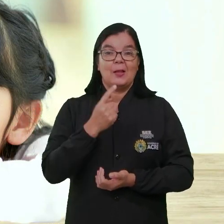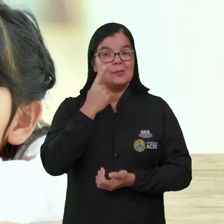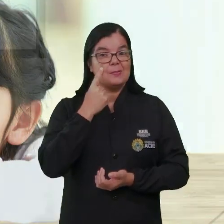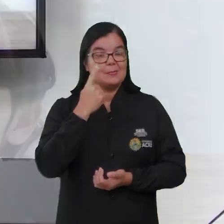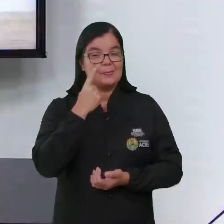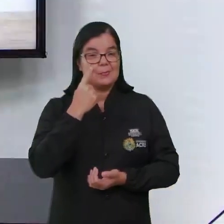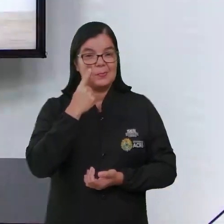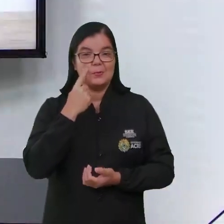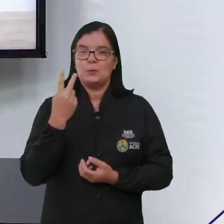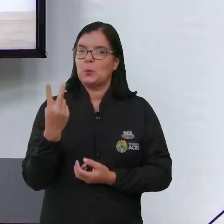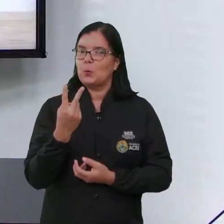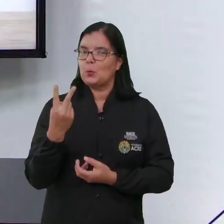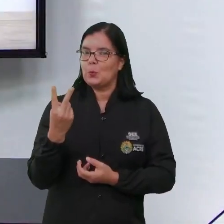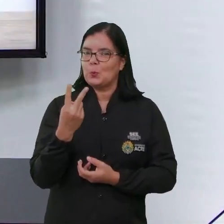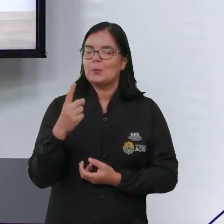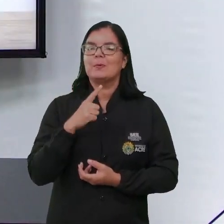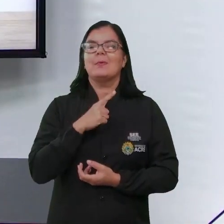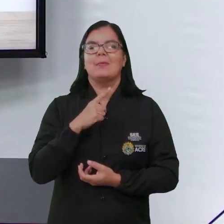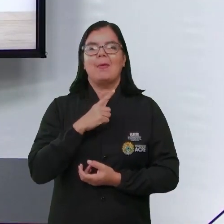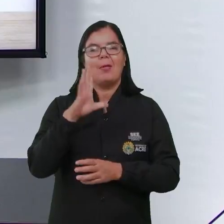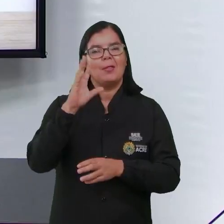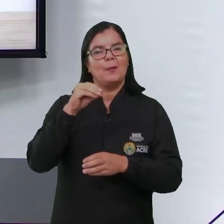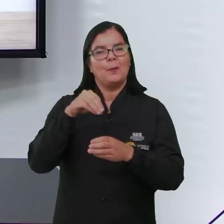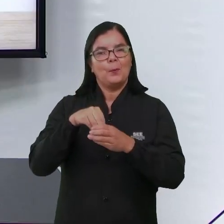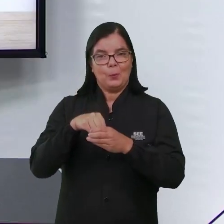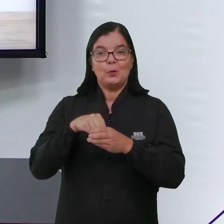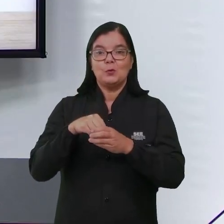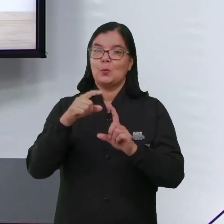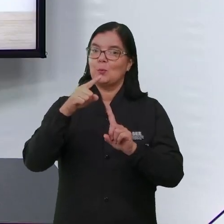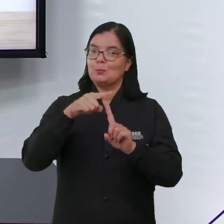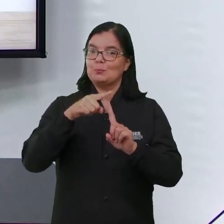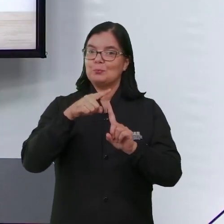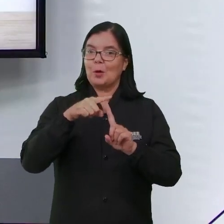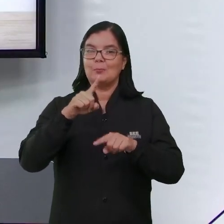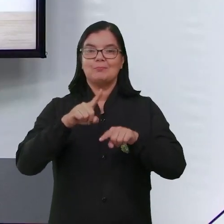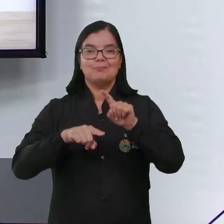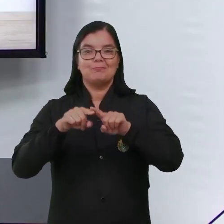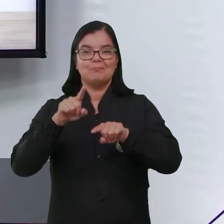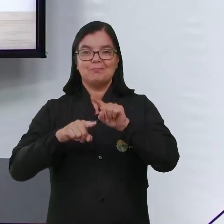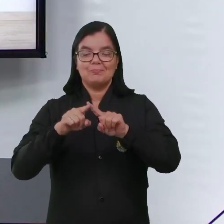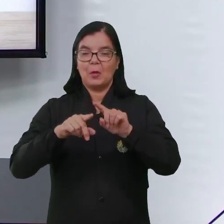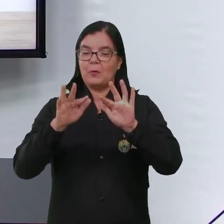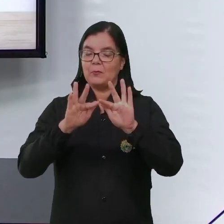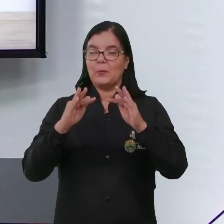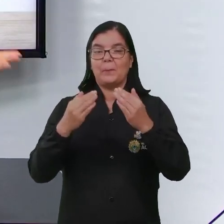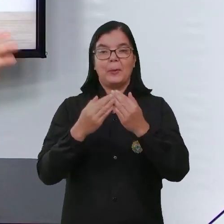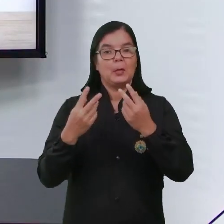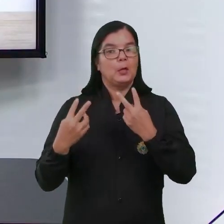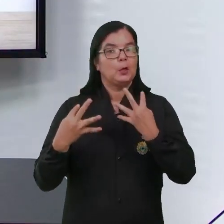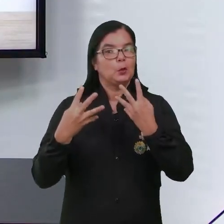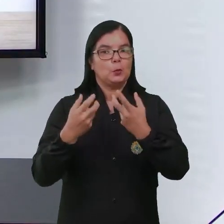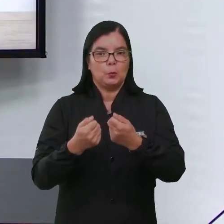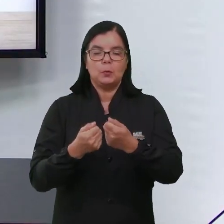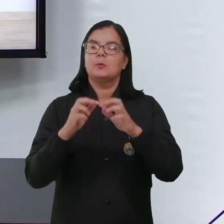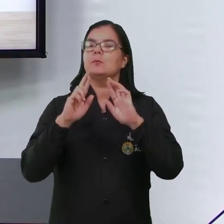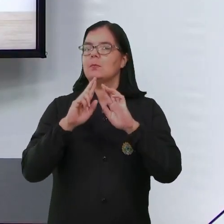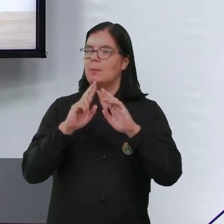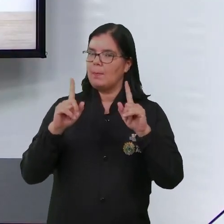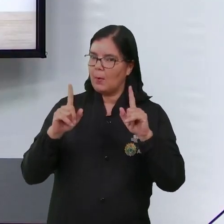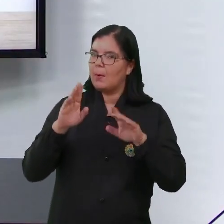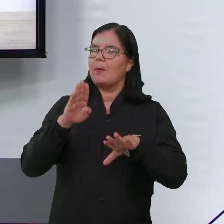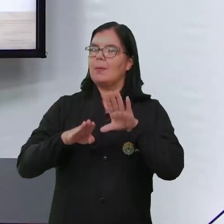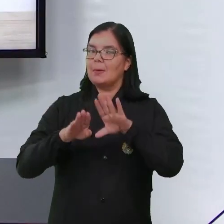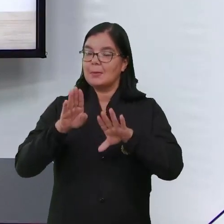Então, gente, os dois, eles estão o quê? Eles estão dentro do mesmo tipo de material, da mesma família, né? Embora eles pareçam